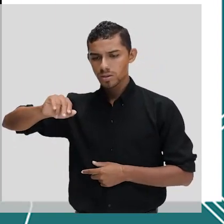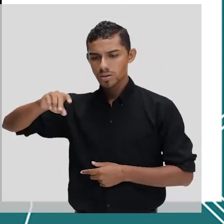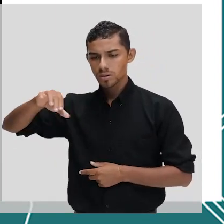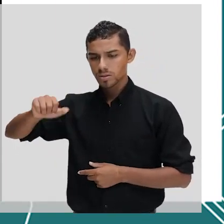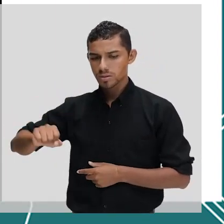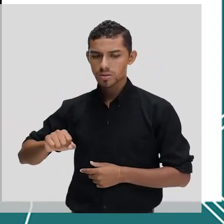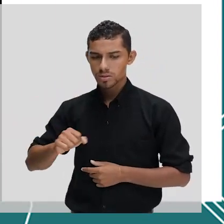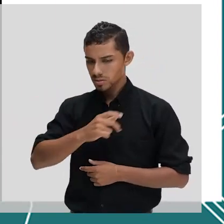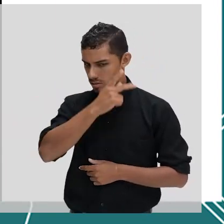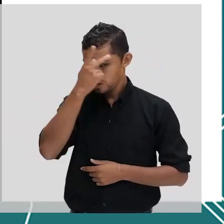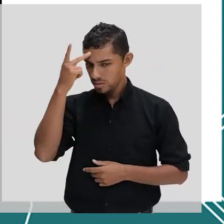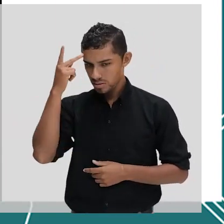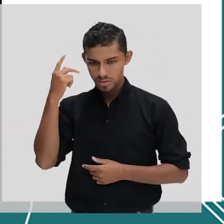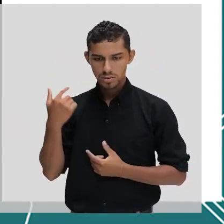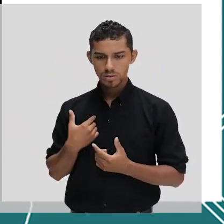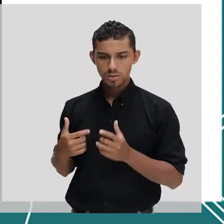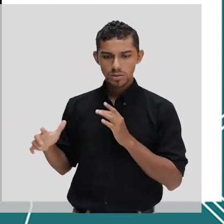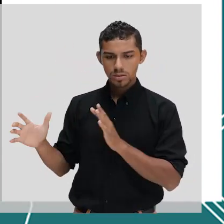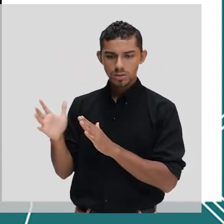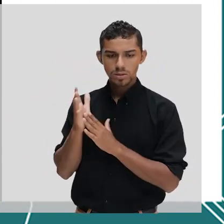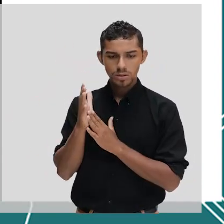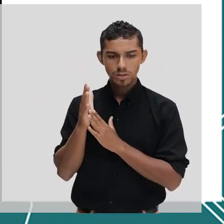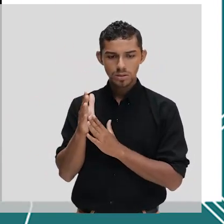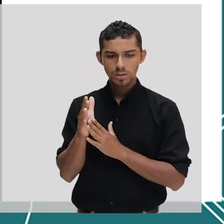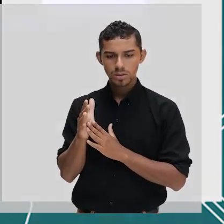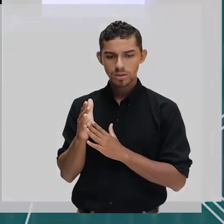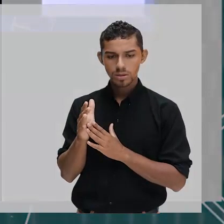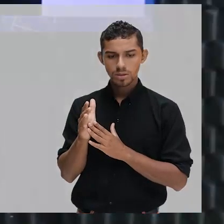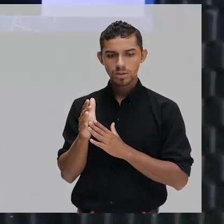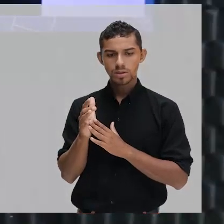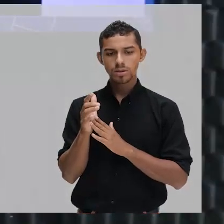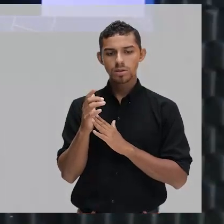o animador preso com tecidos que dá a impressão de que você está interagindo